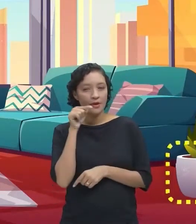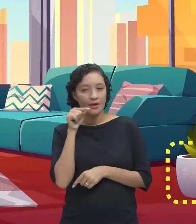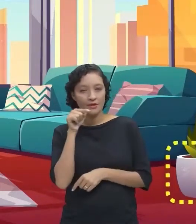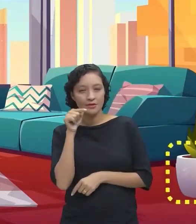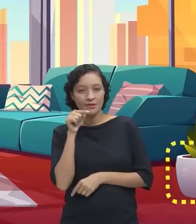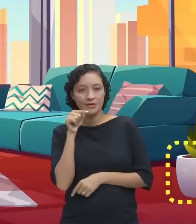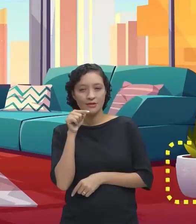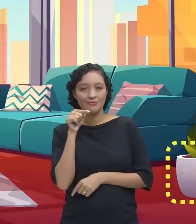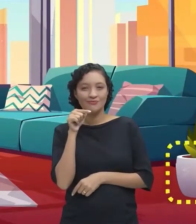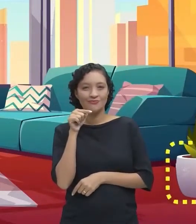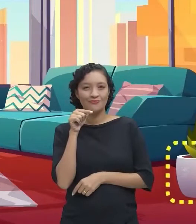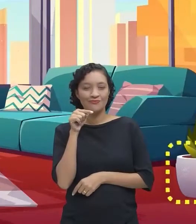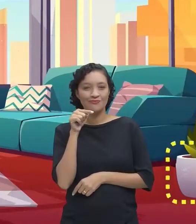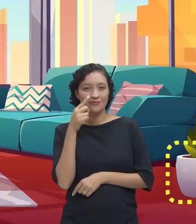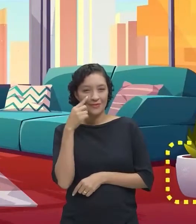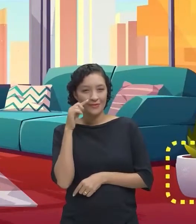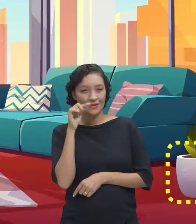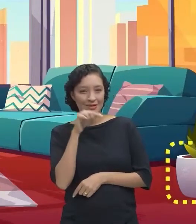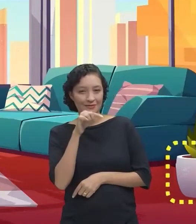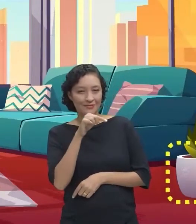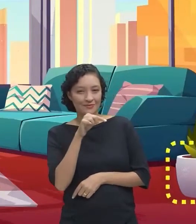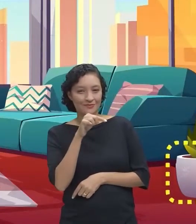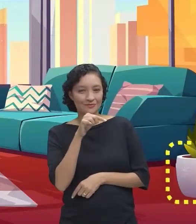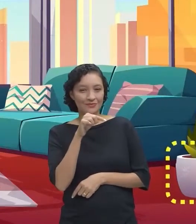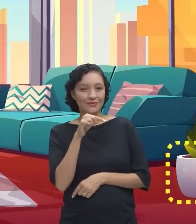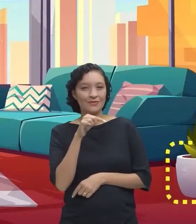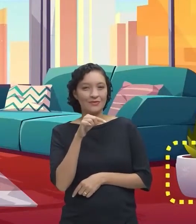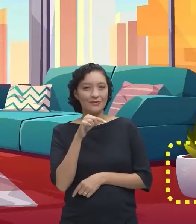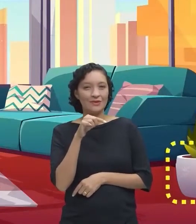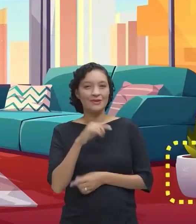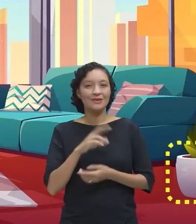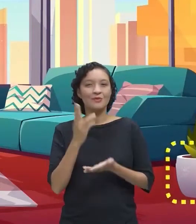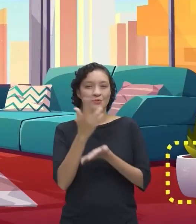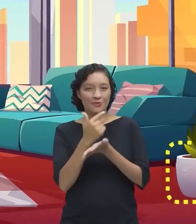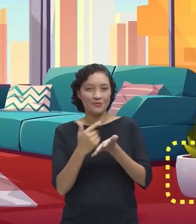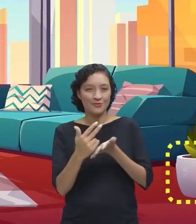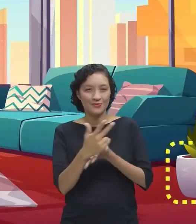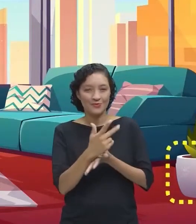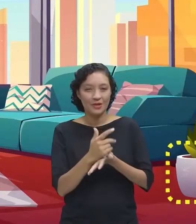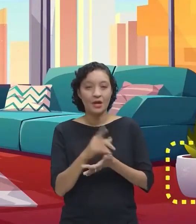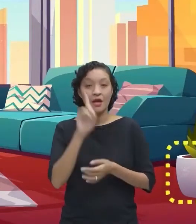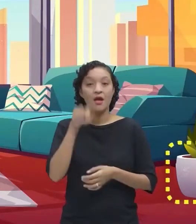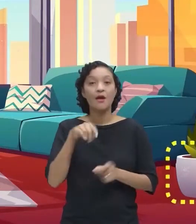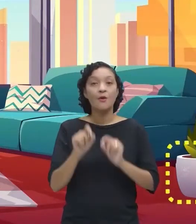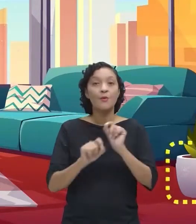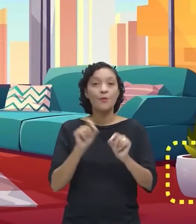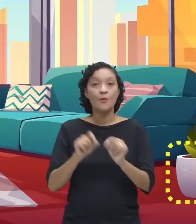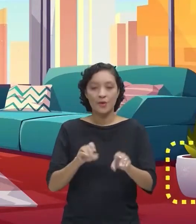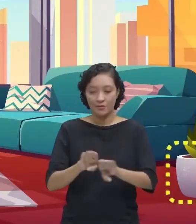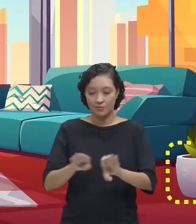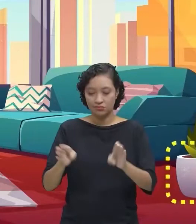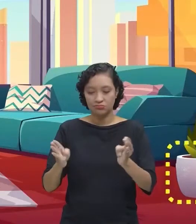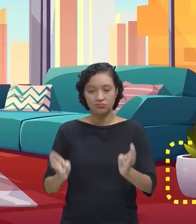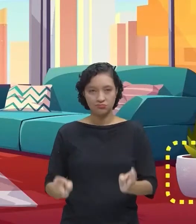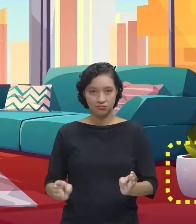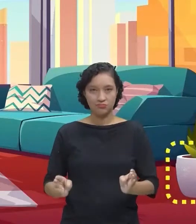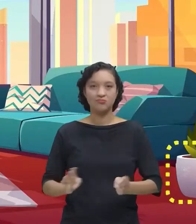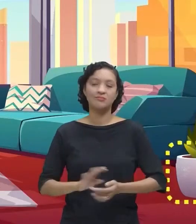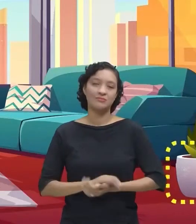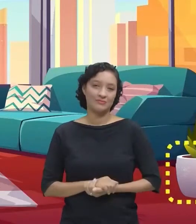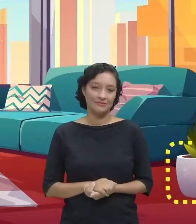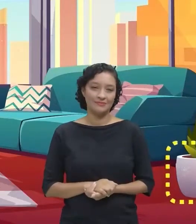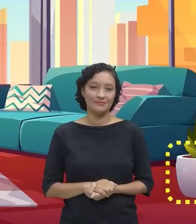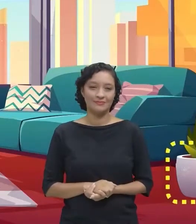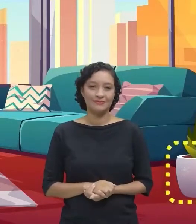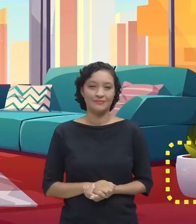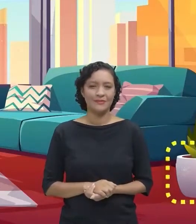de amarelinho, embaixo da mesa, o que que é? É o pezinho da mesa, né? Qual é a forma